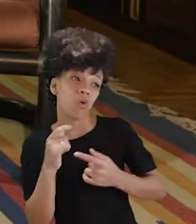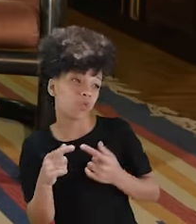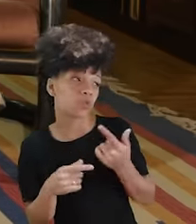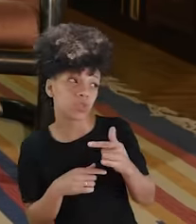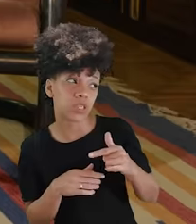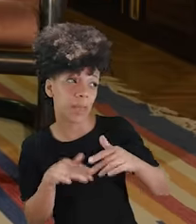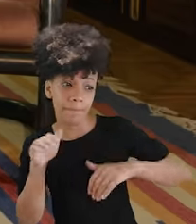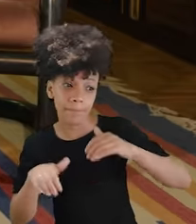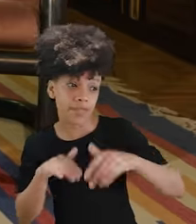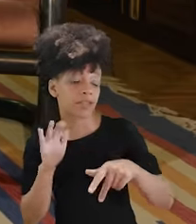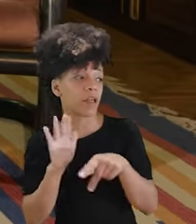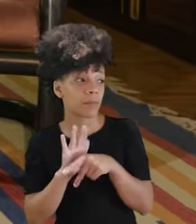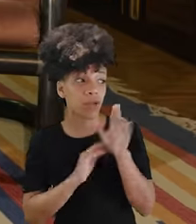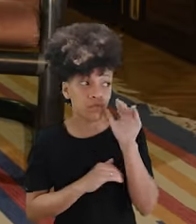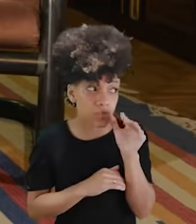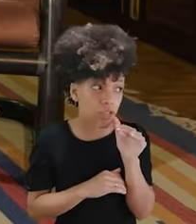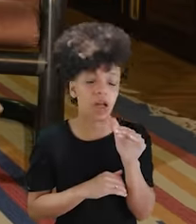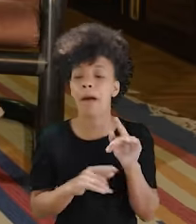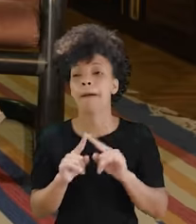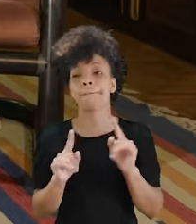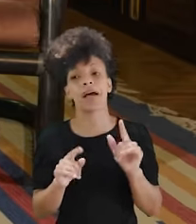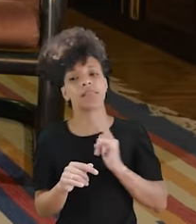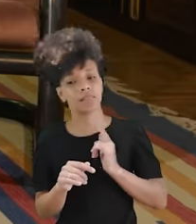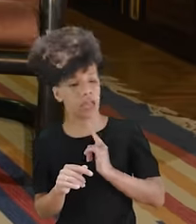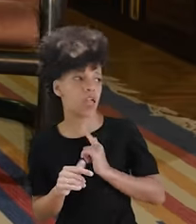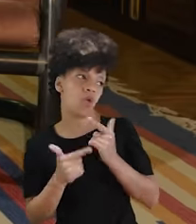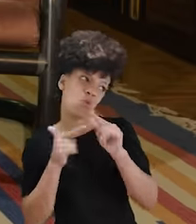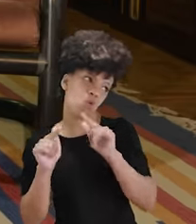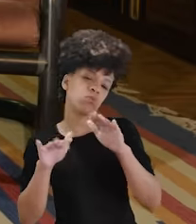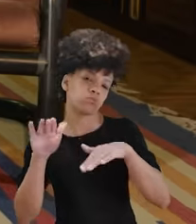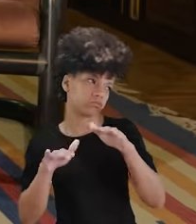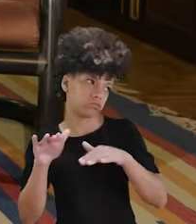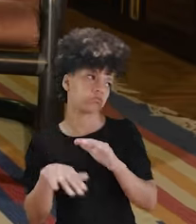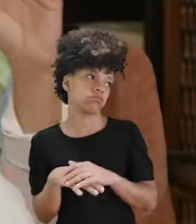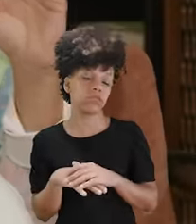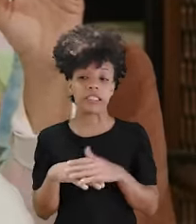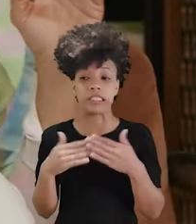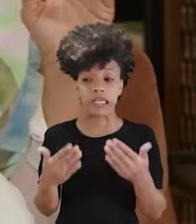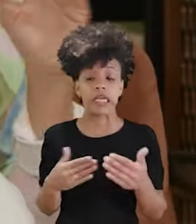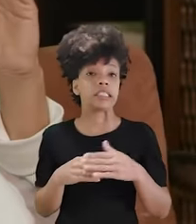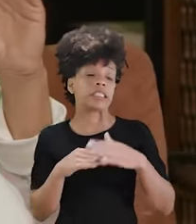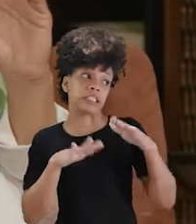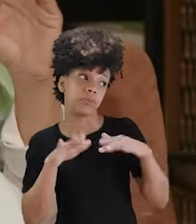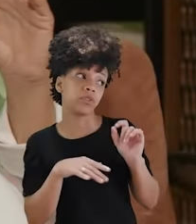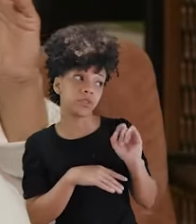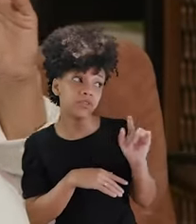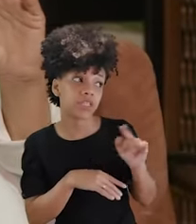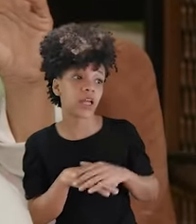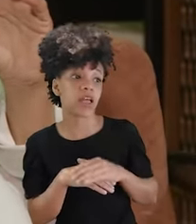todos os navios possuem piscinas também para os tripulantes sim mas tem entretenimento paralelo E aí obviamente